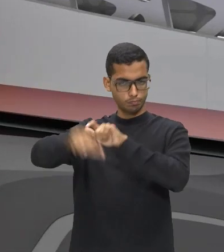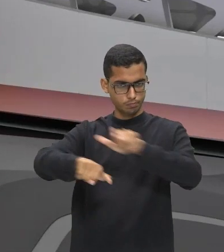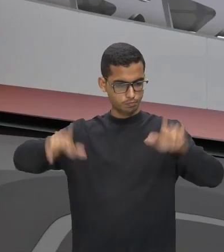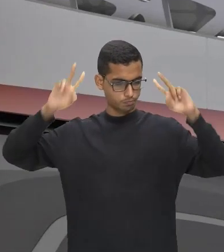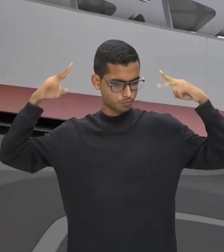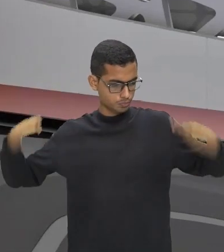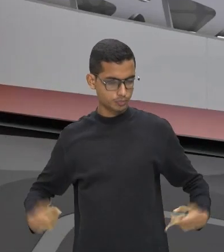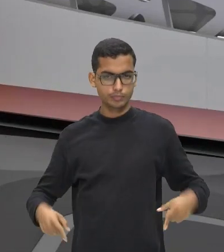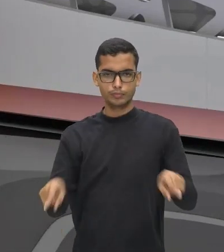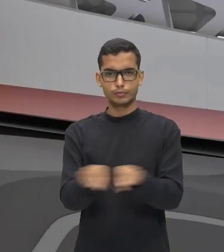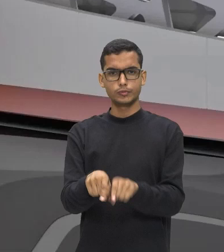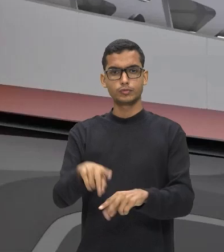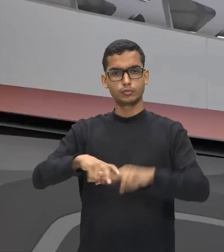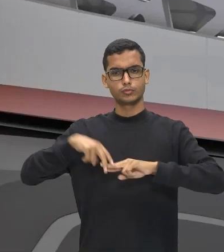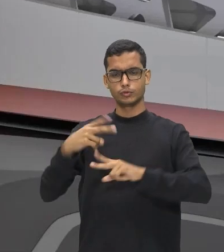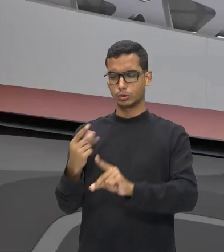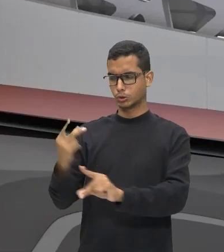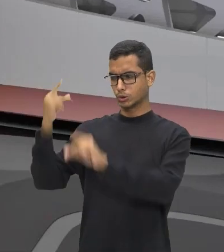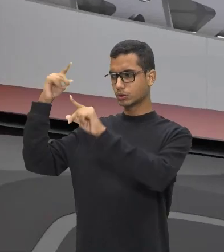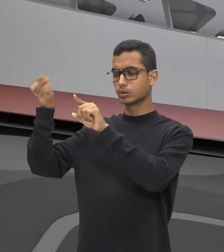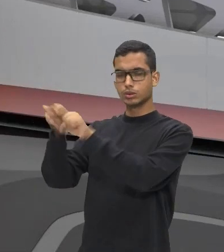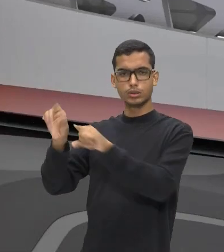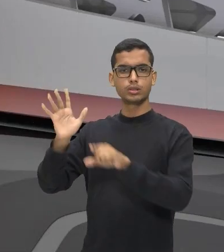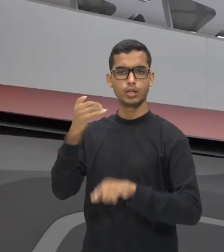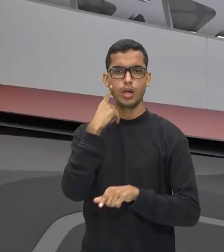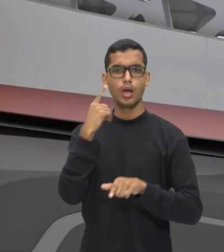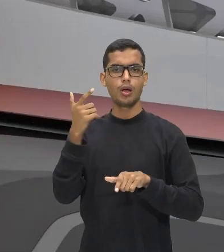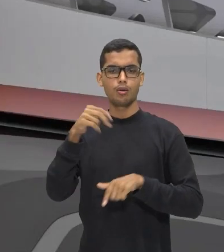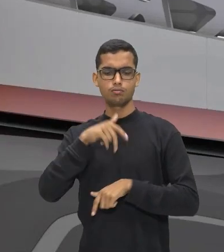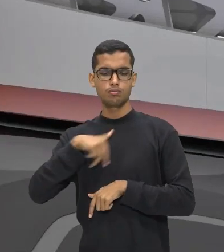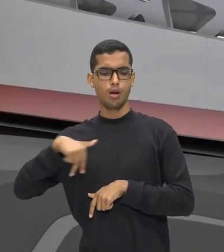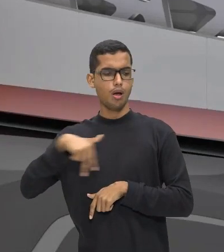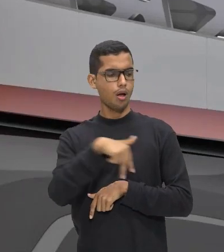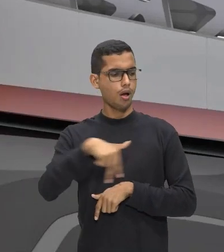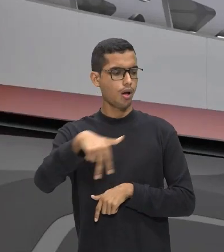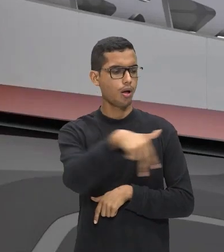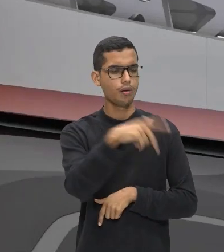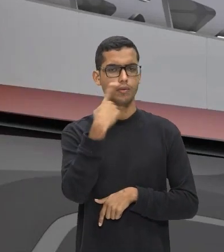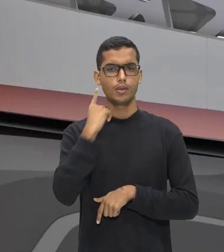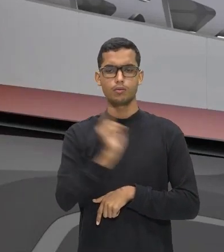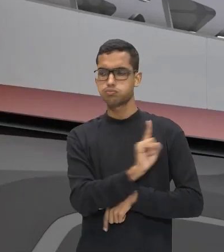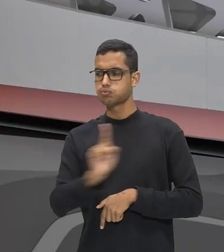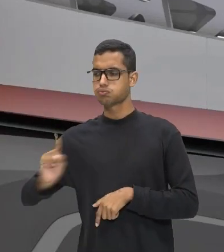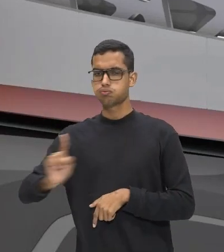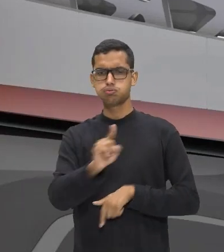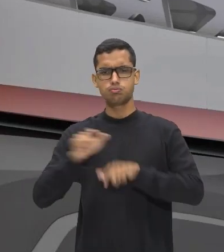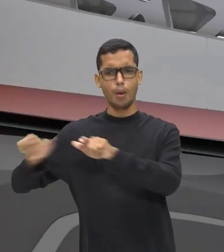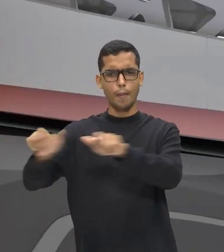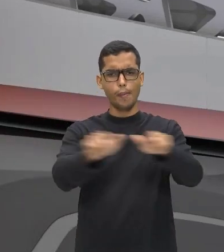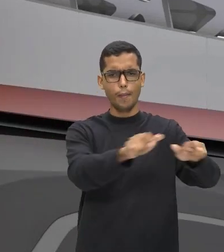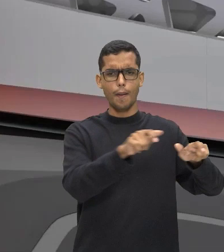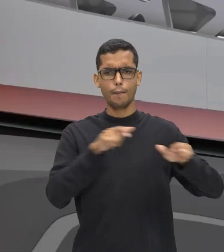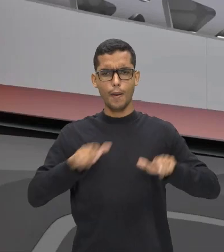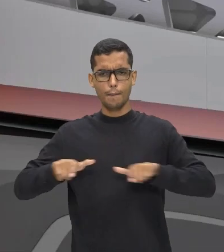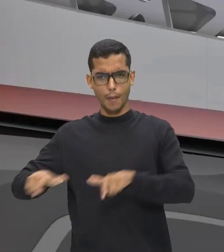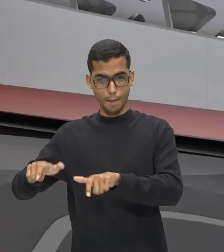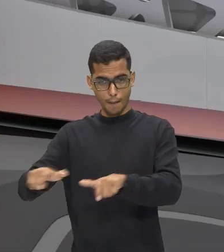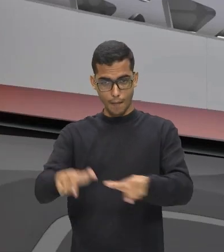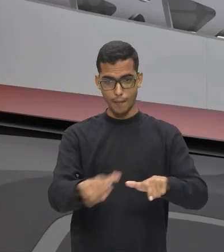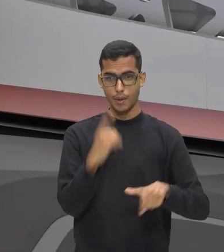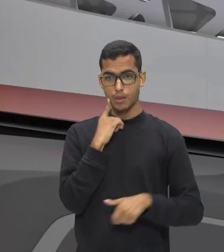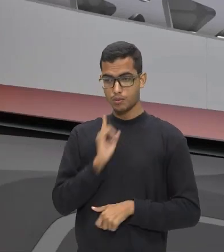desde antigamente ele se locomovia pelo espaço. Então, já que ele ia de um lugar para o outro, ele precisava